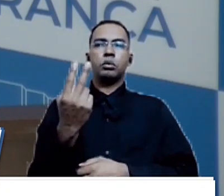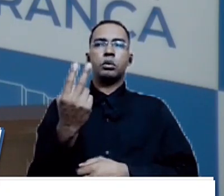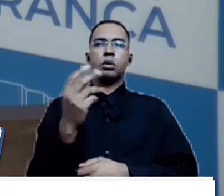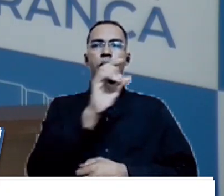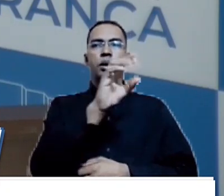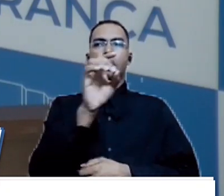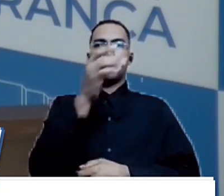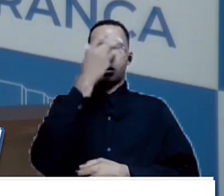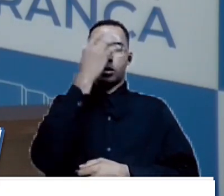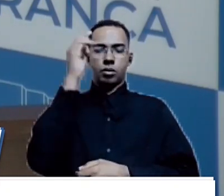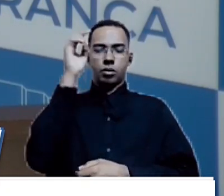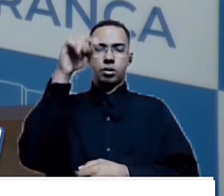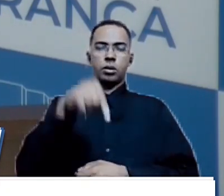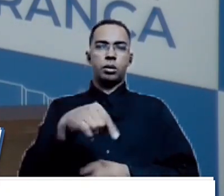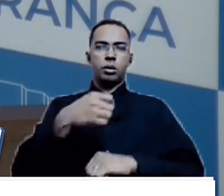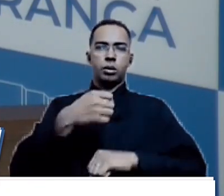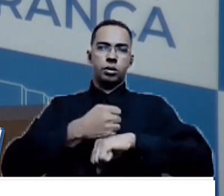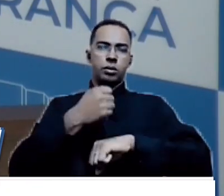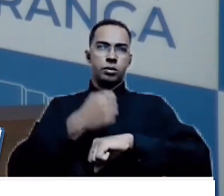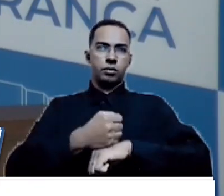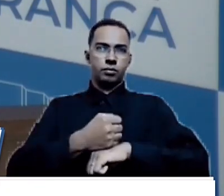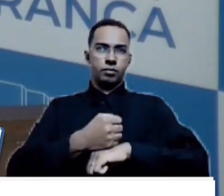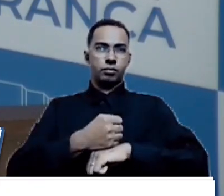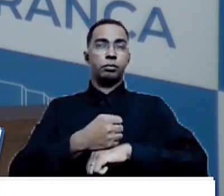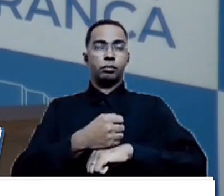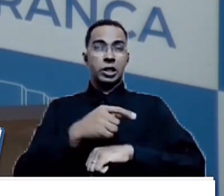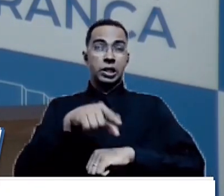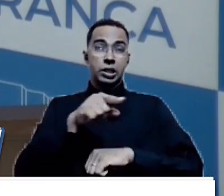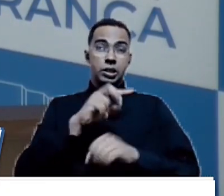cidade de Franca Isso daria